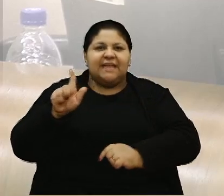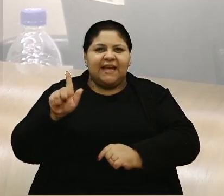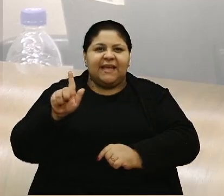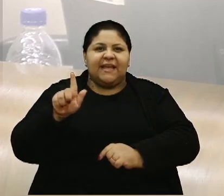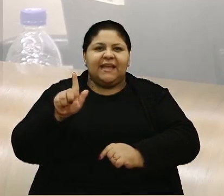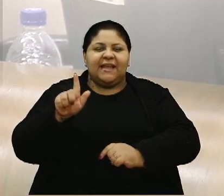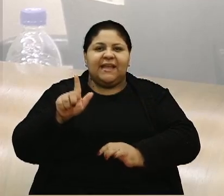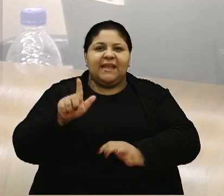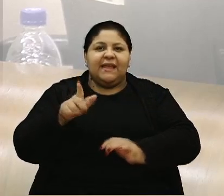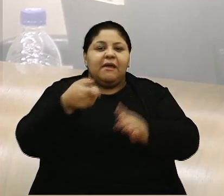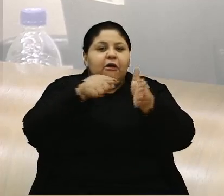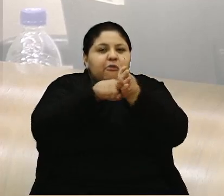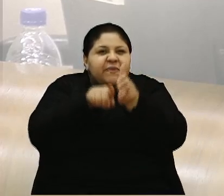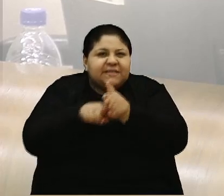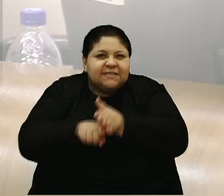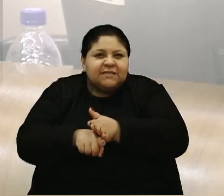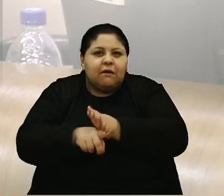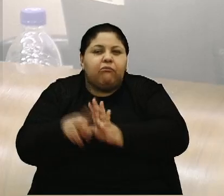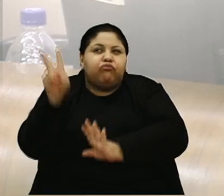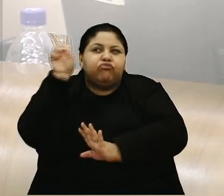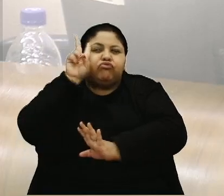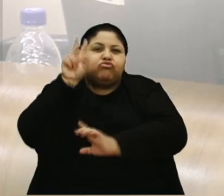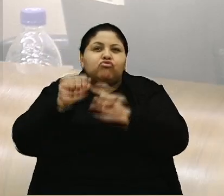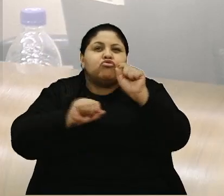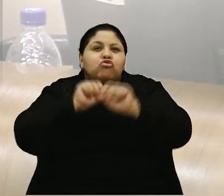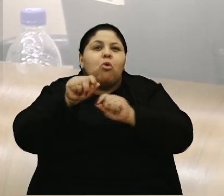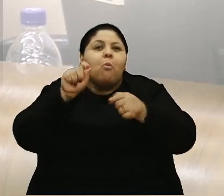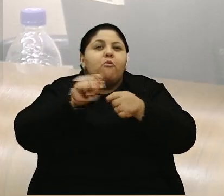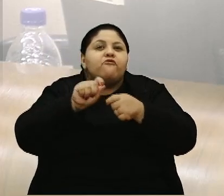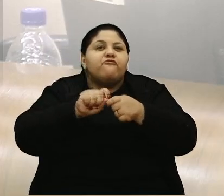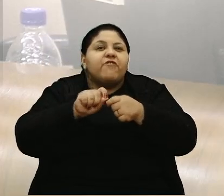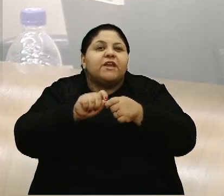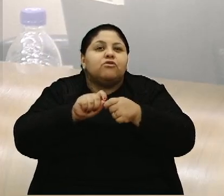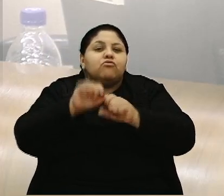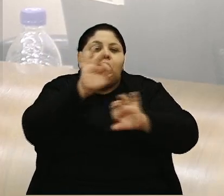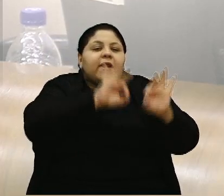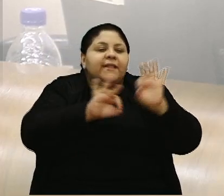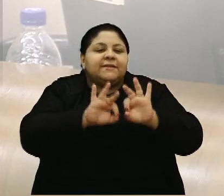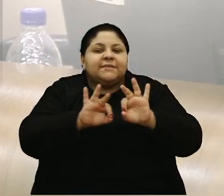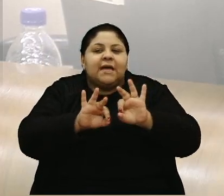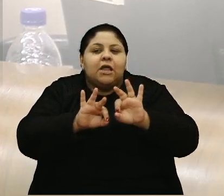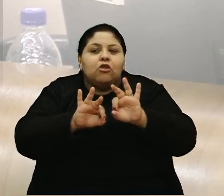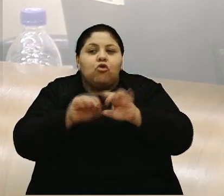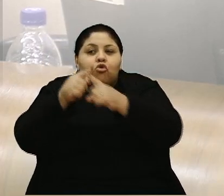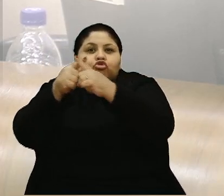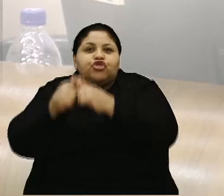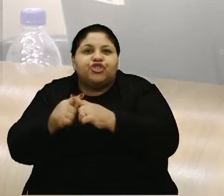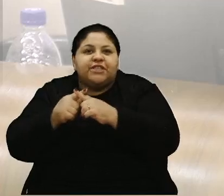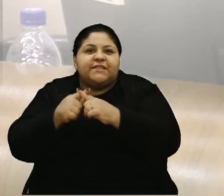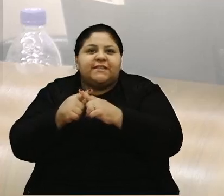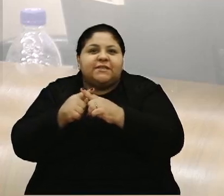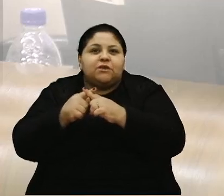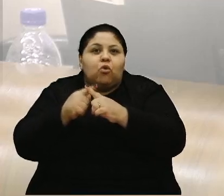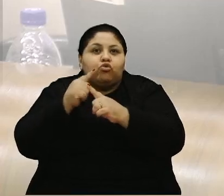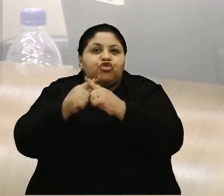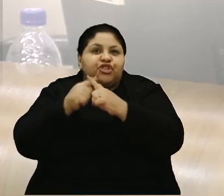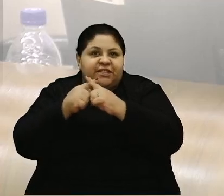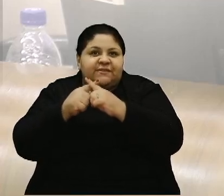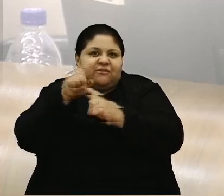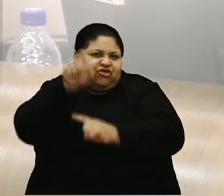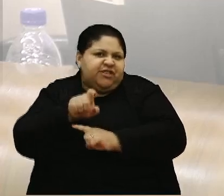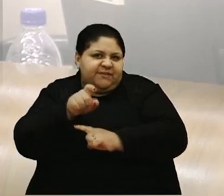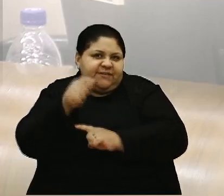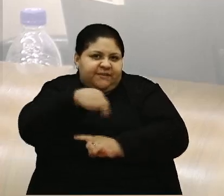uma análise histórica de como é feito o X de Caxias do Sul. E é o que o senhor disse, não é simplesmente colocar